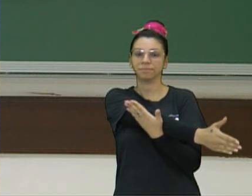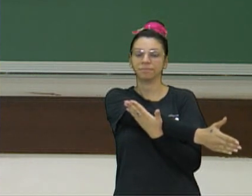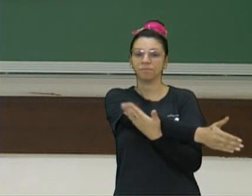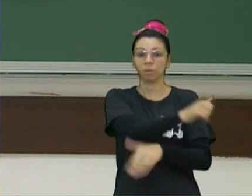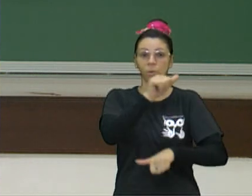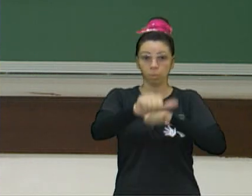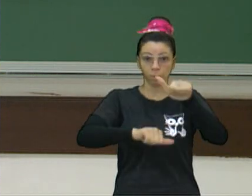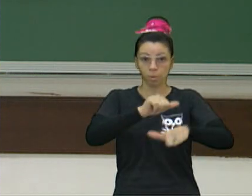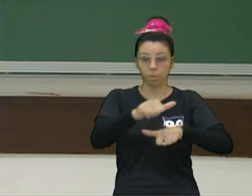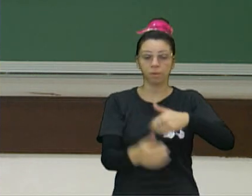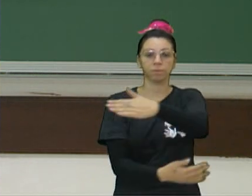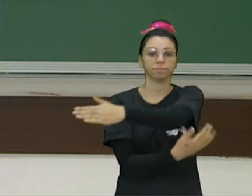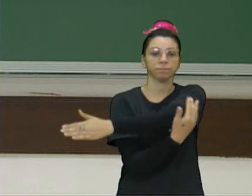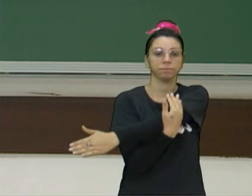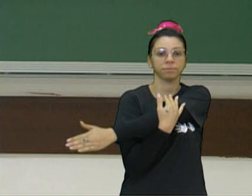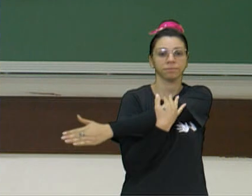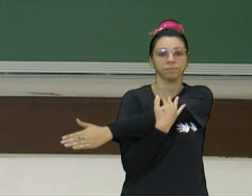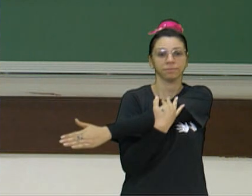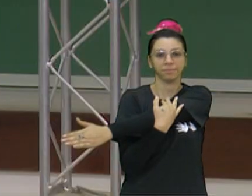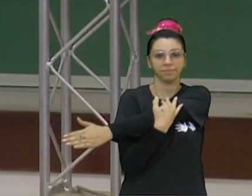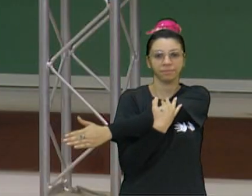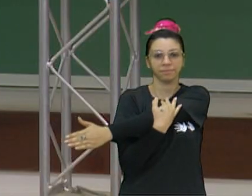Trocou.